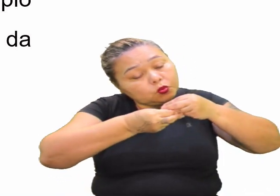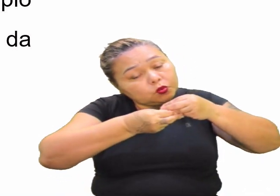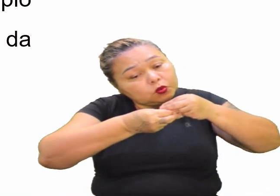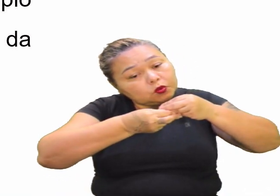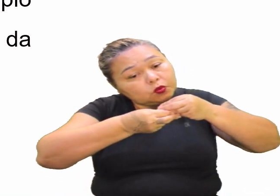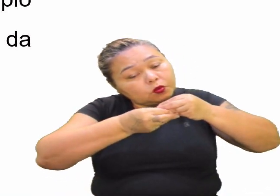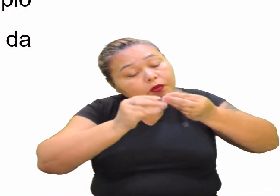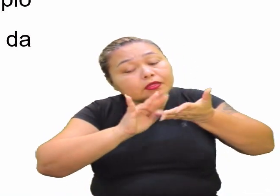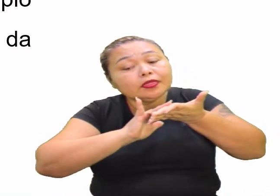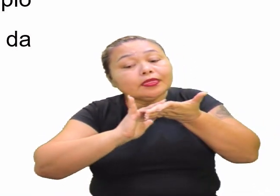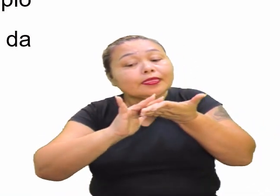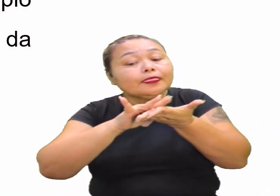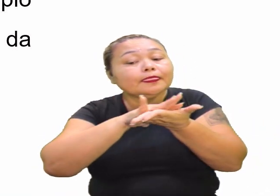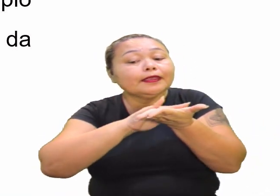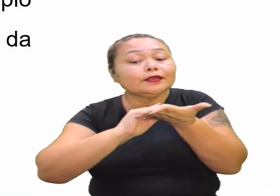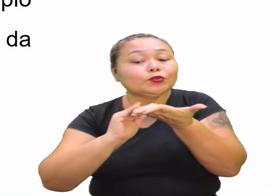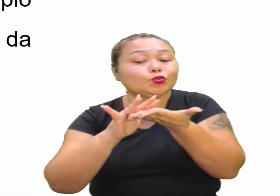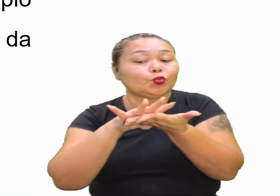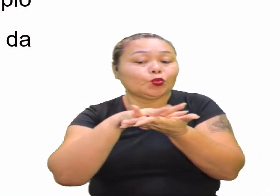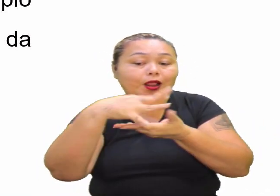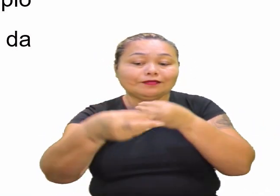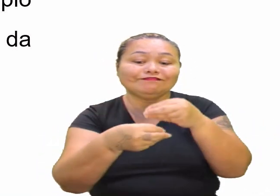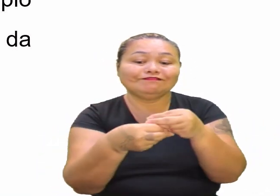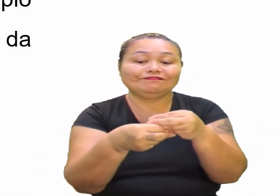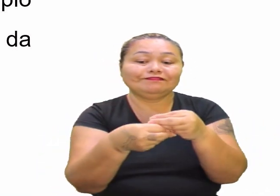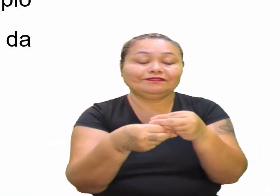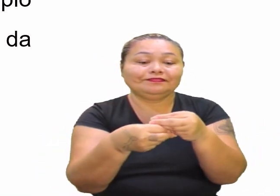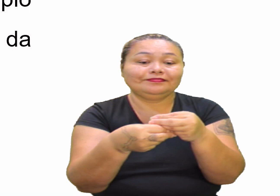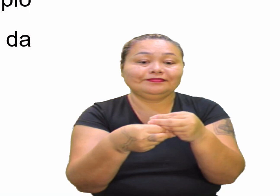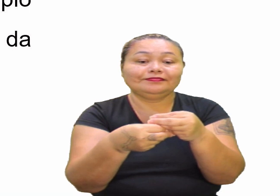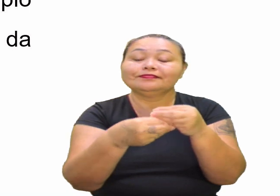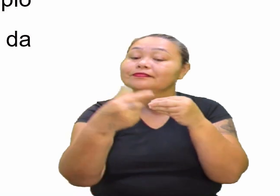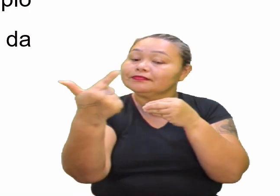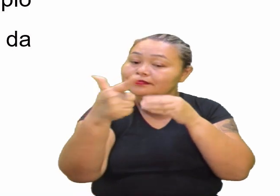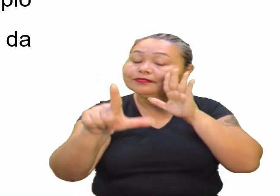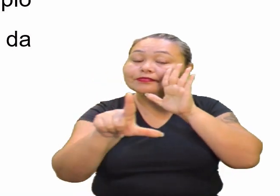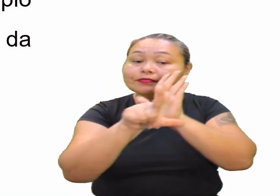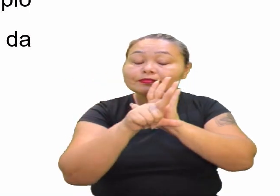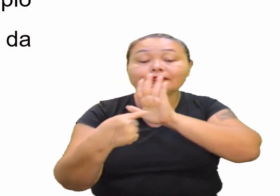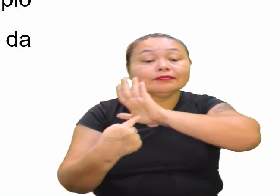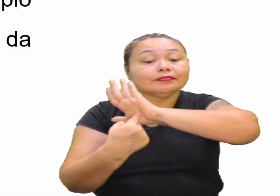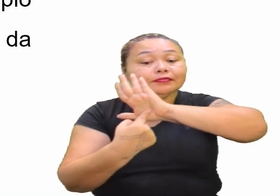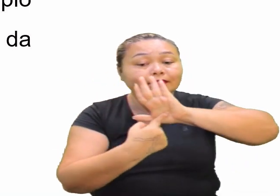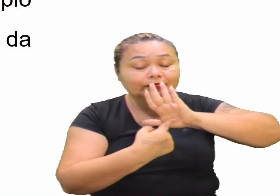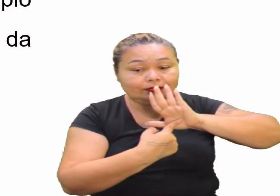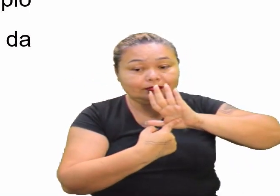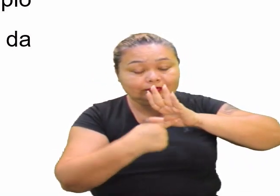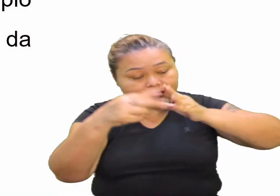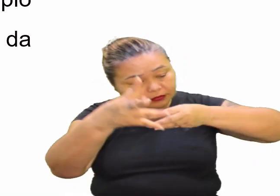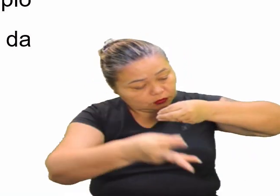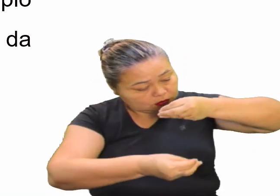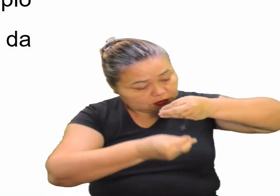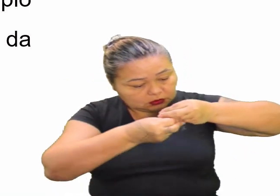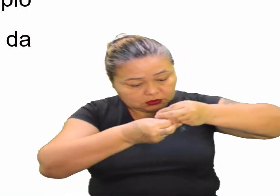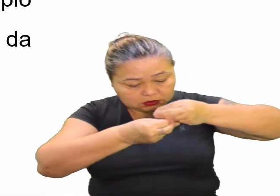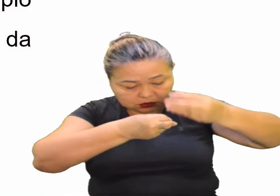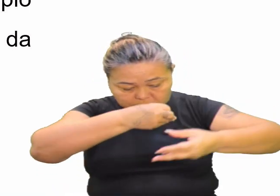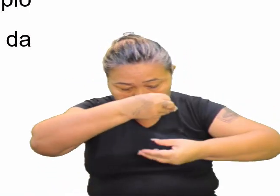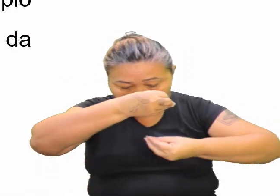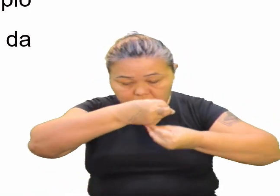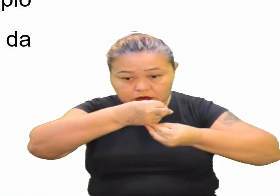fator textura. Então, a segunda lei retrata da segregação. E